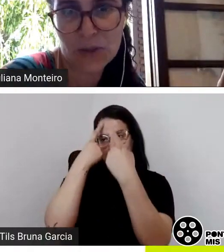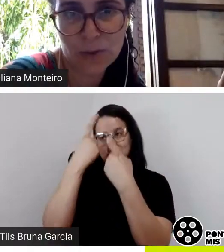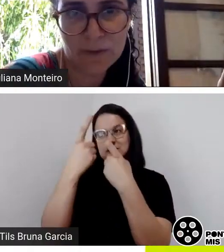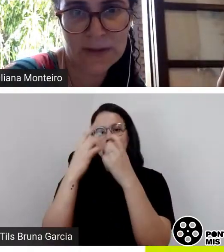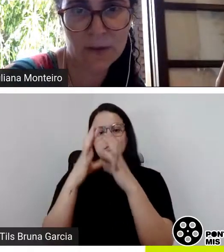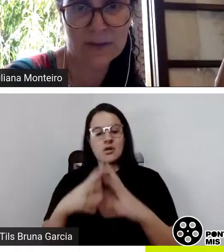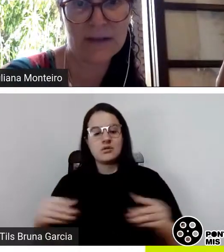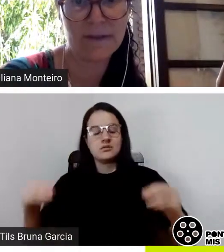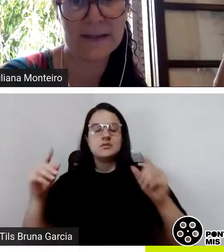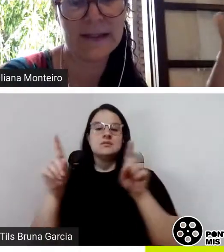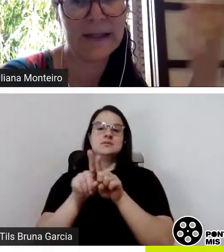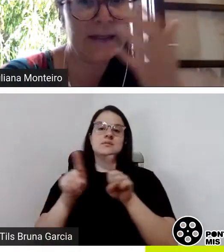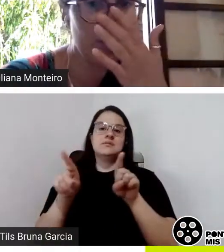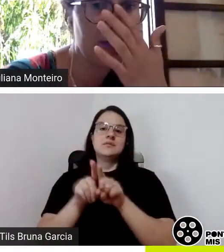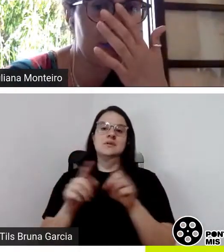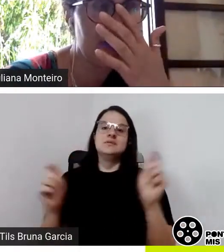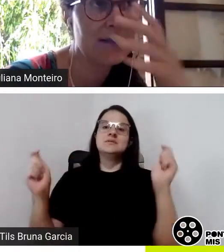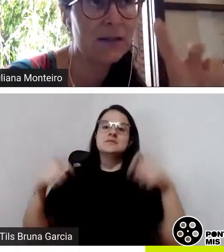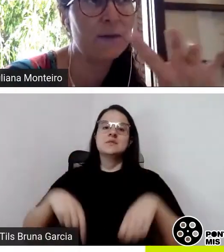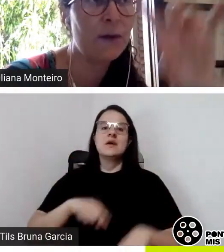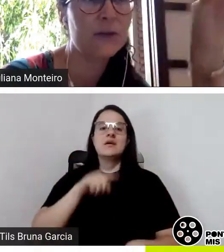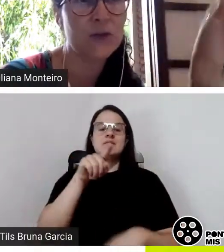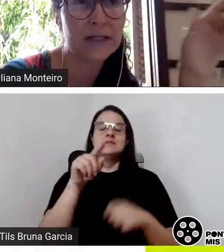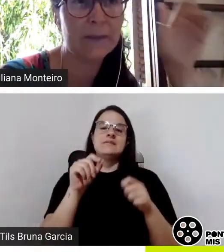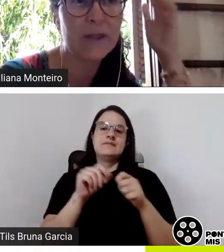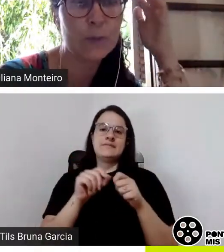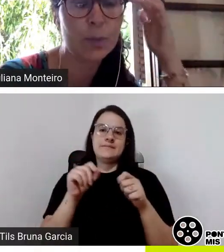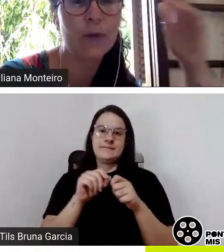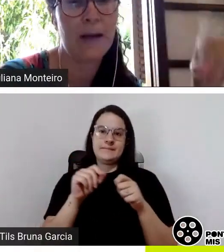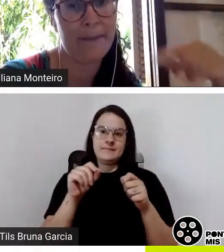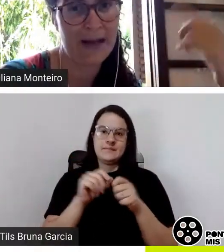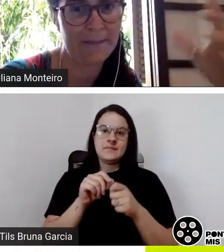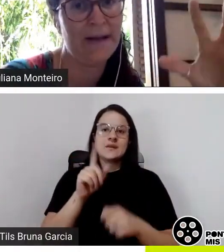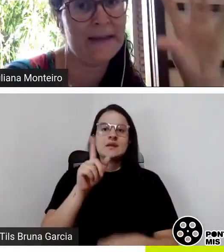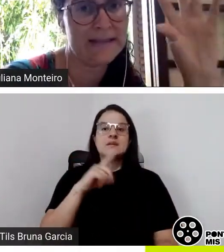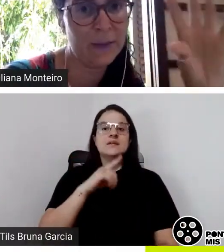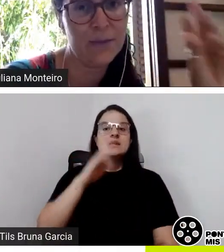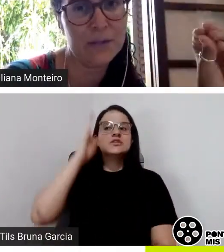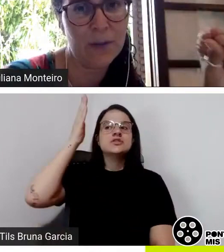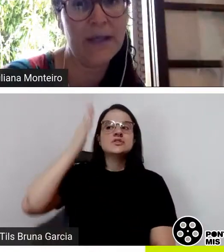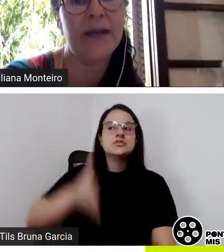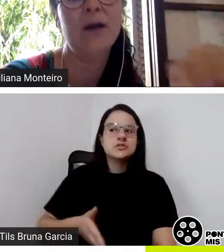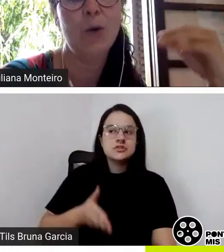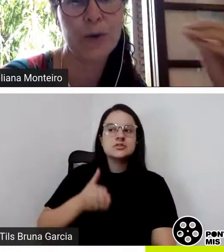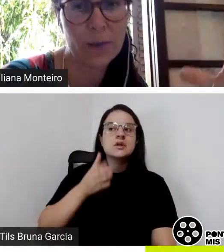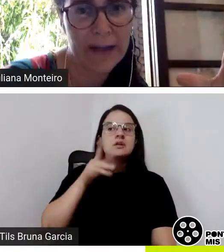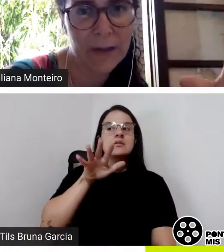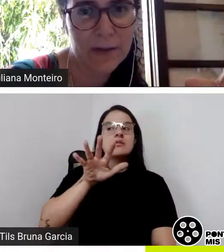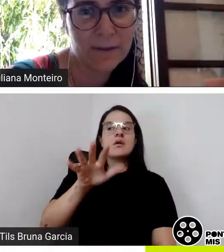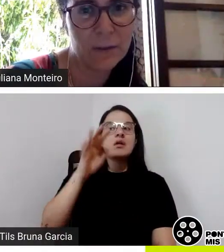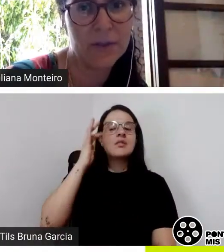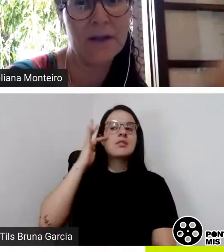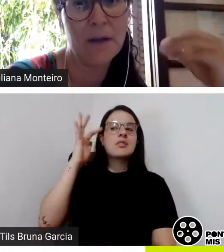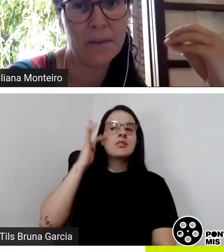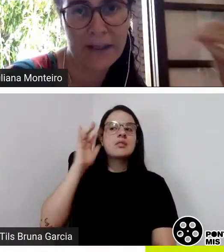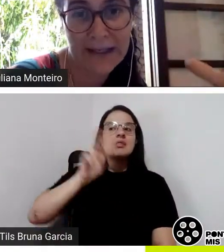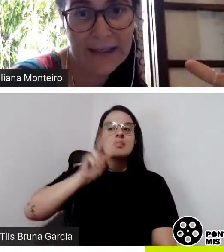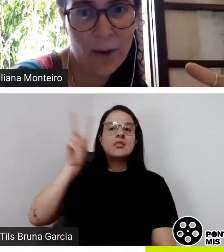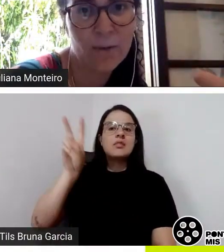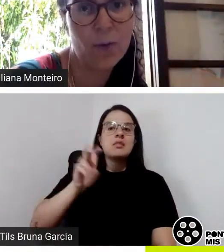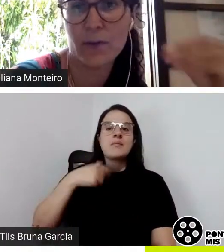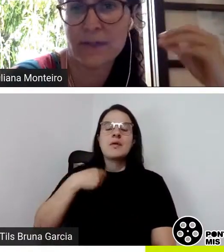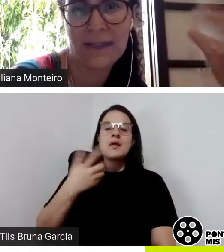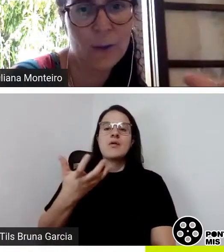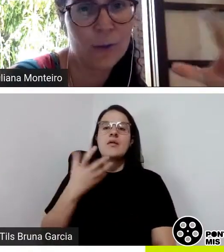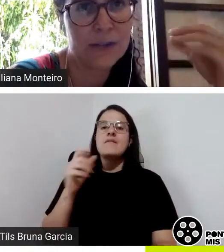o que permite com que você consiga fazer, né? E muitas vezes isso volta diretamente para a questão principal, que é o que eu quero com esse filme? Para